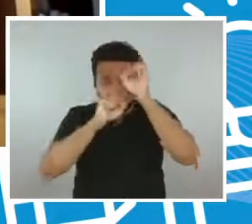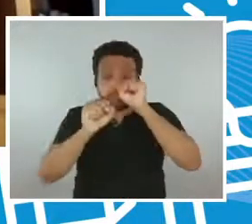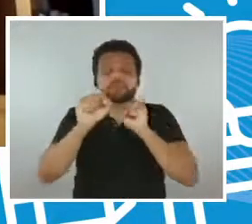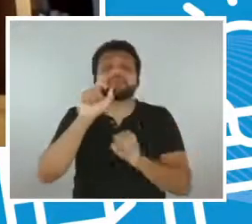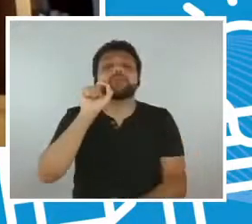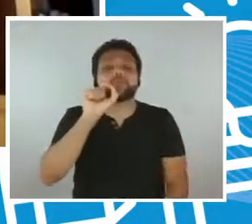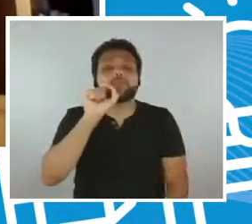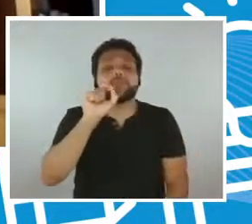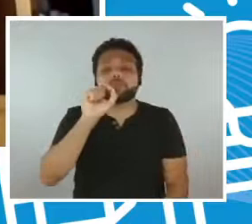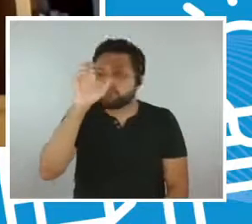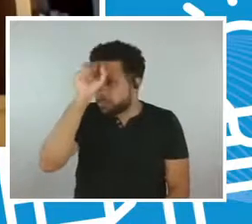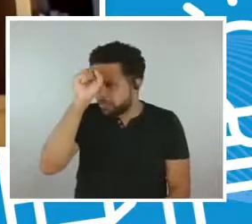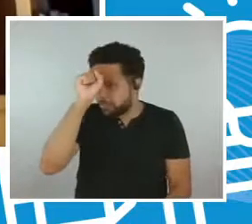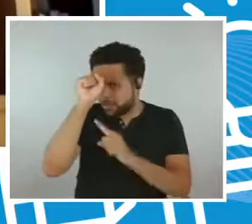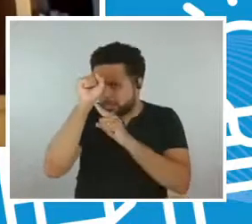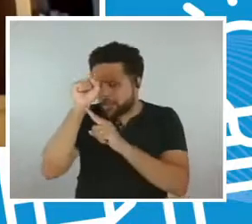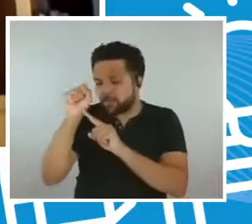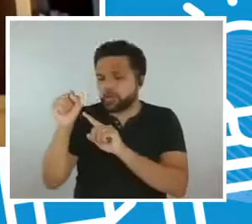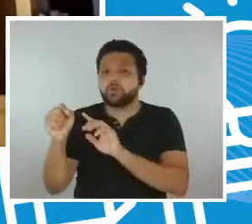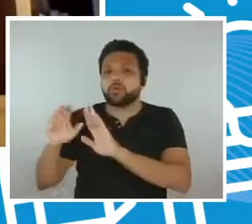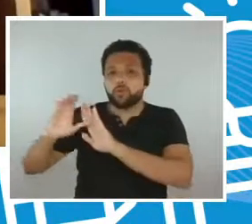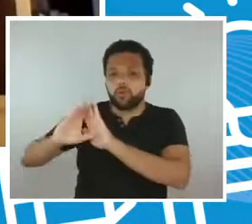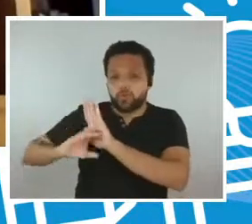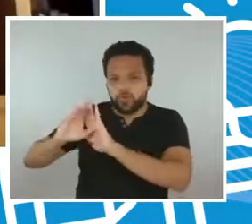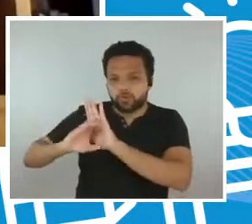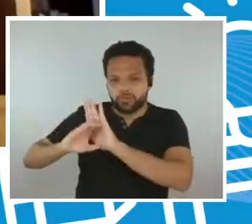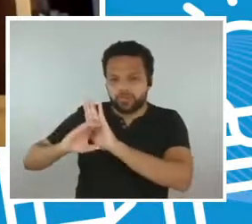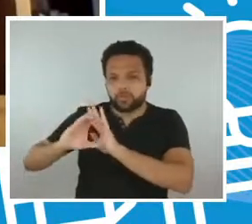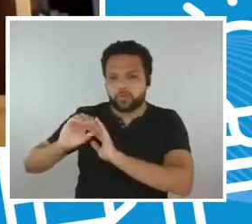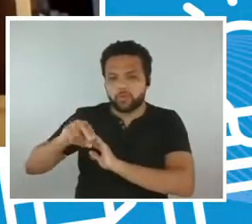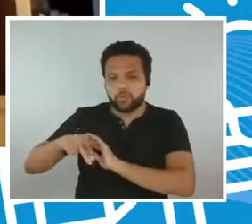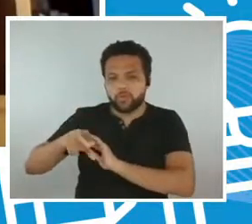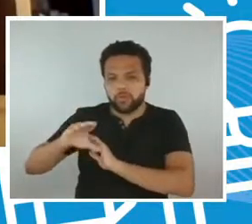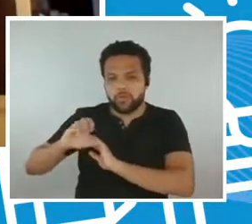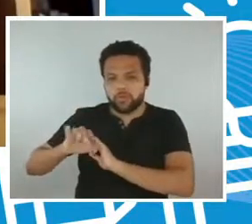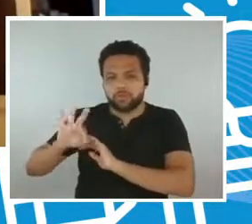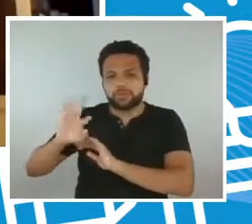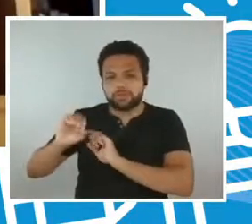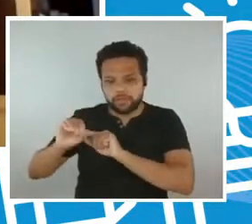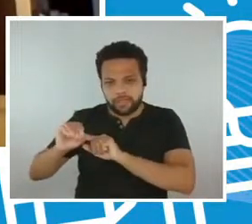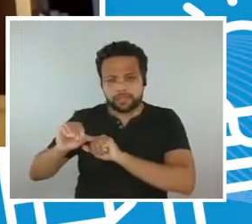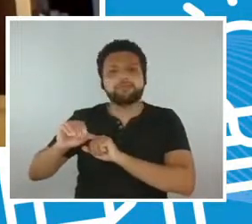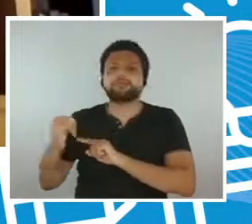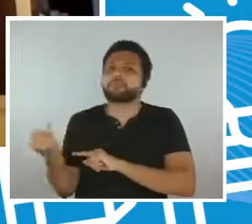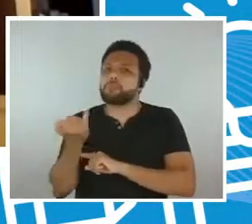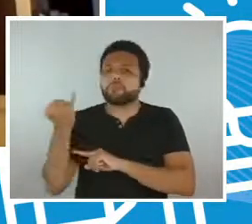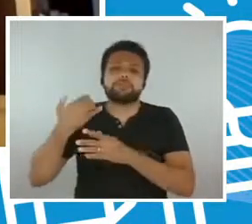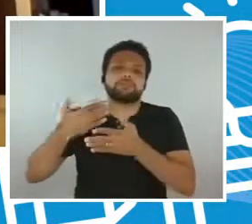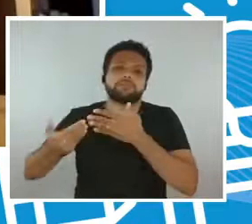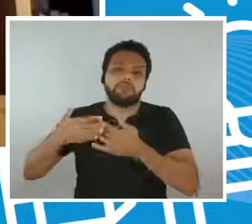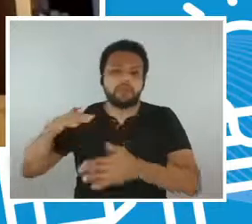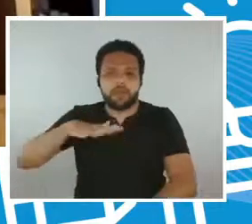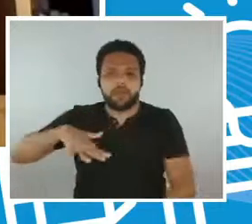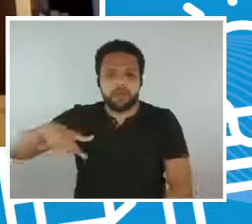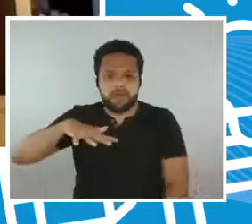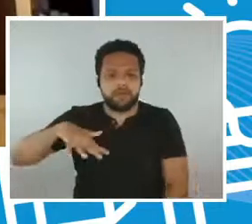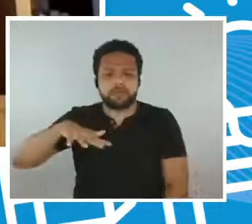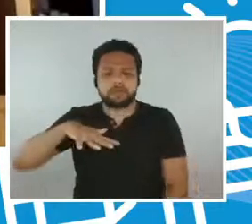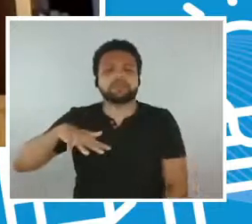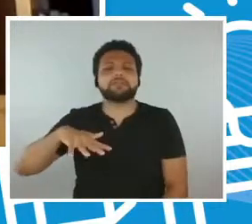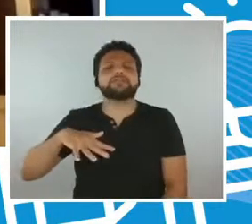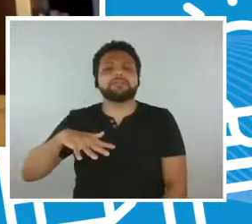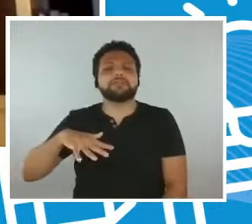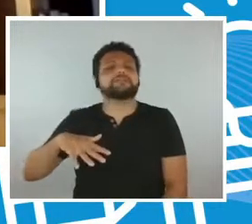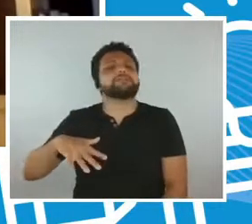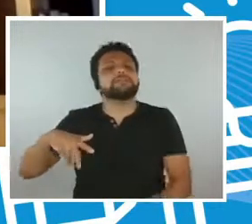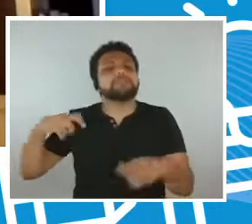de um determinado conceito, muito fundamental em qualquer área de conhecimento, ele depende muito da